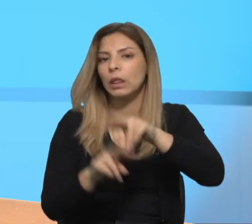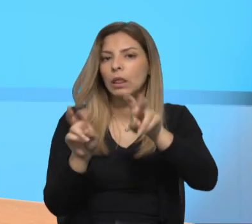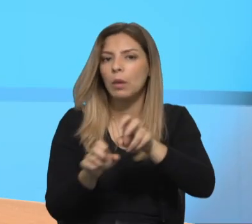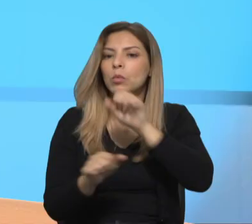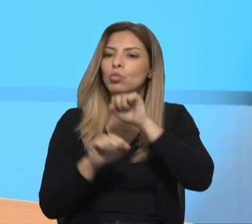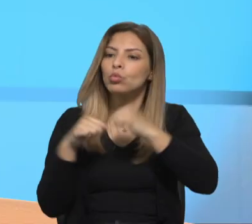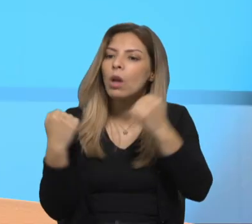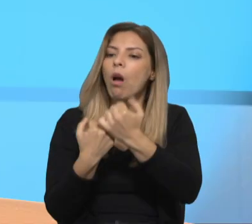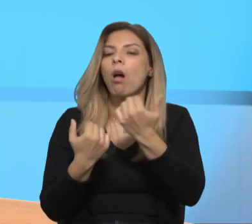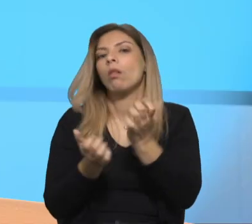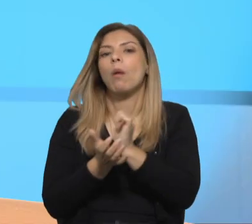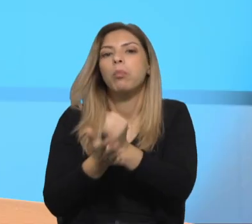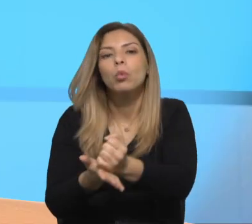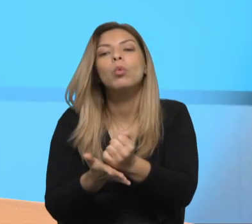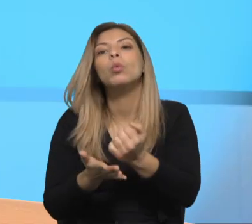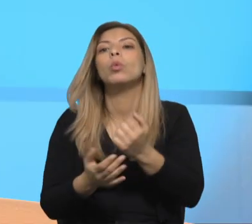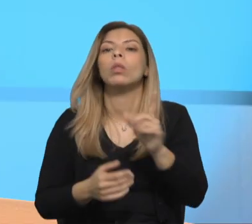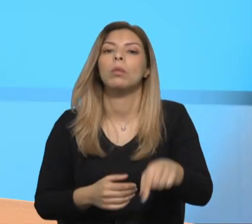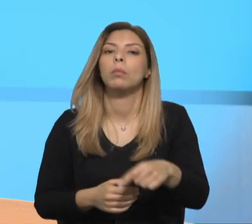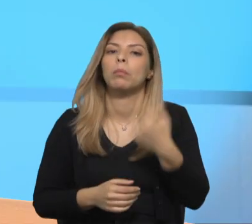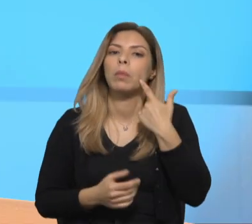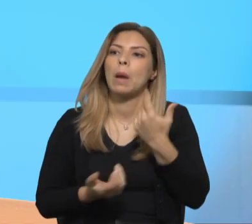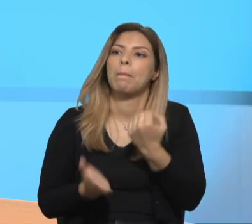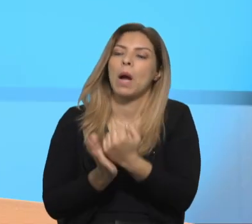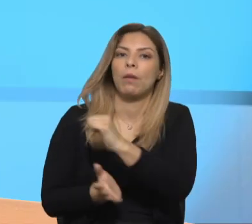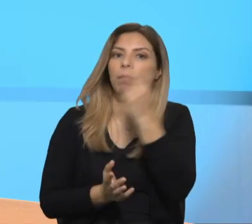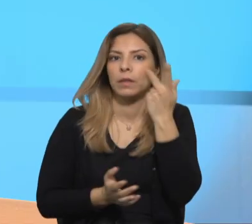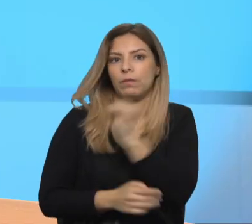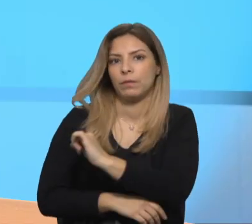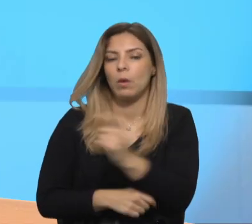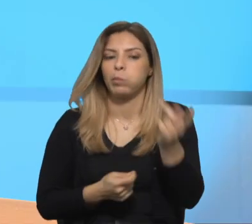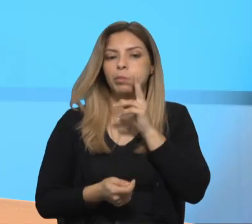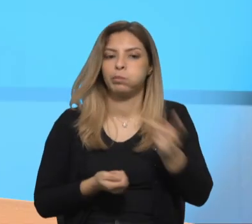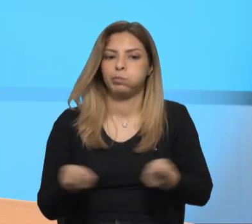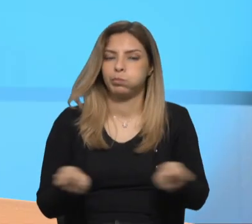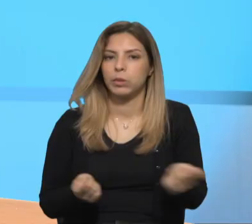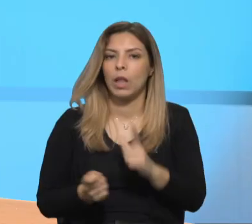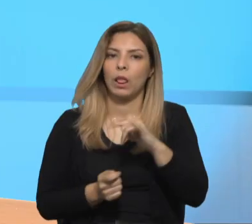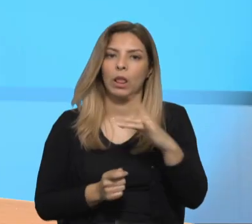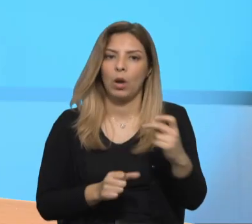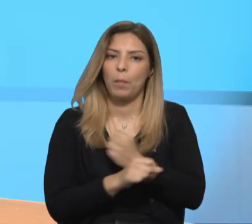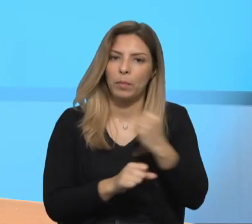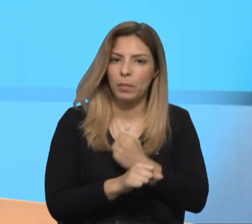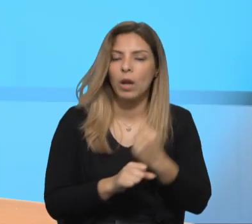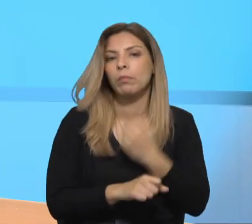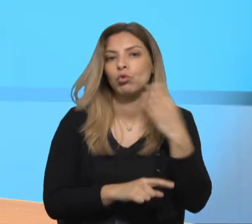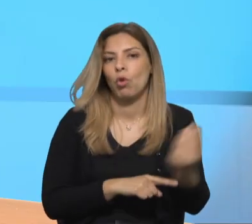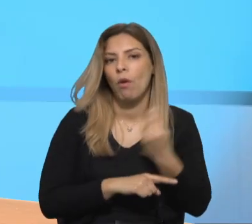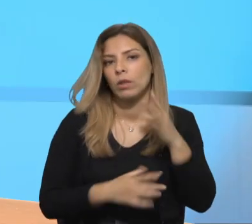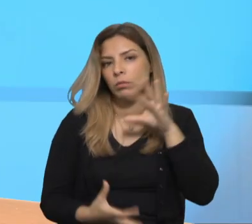sociais e depois de um percurso de vida marcado pela Coordenação Nacional da Liga Operária Católica e também da Juventude Operária